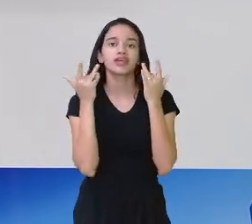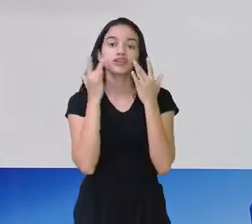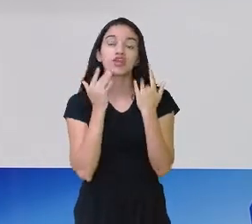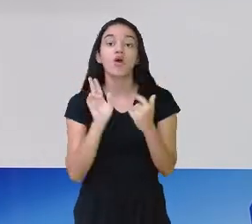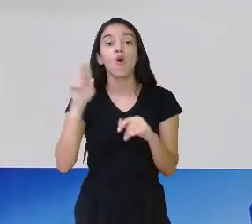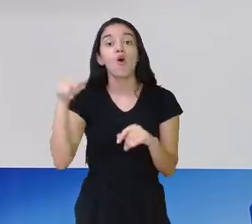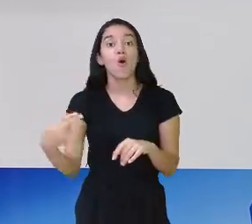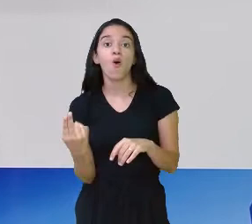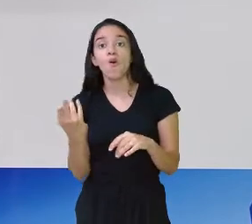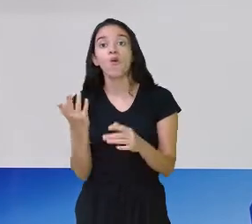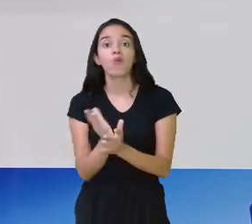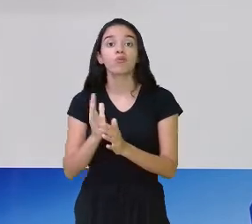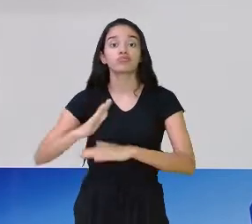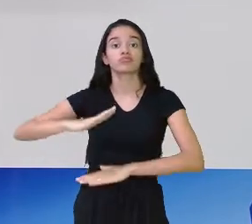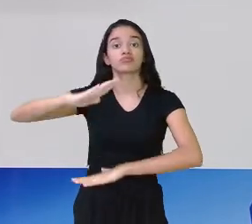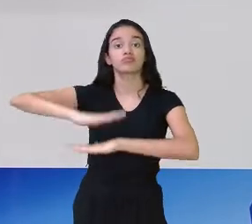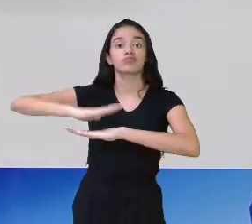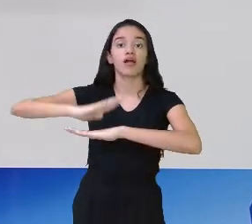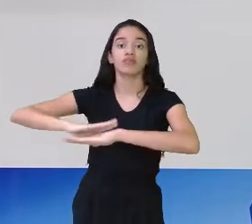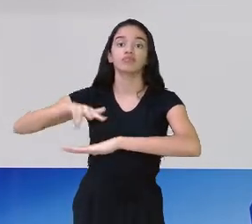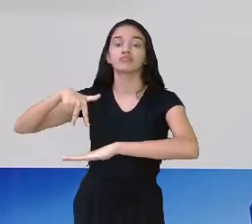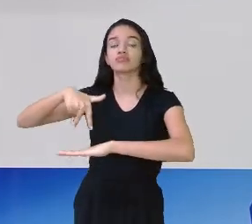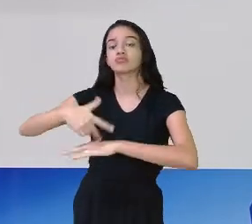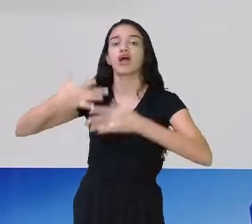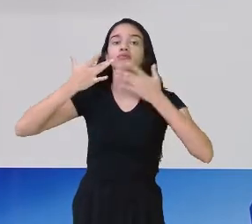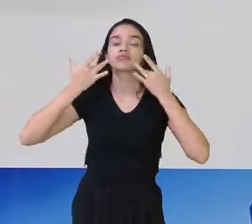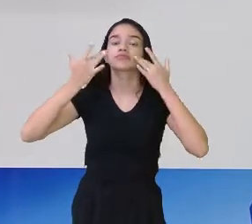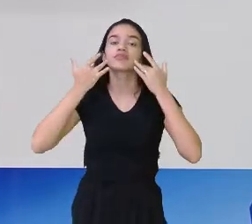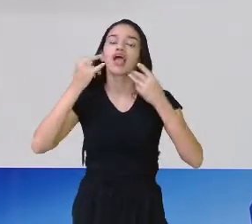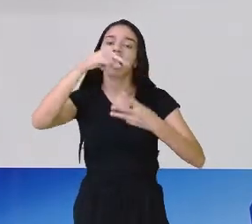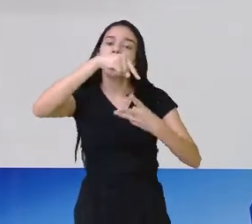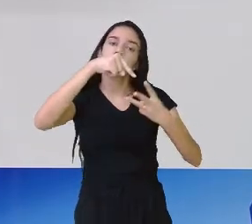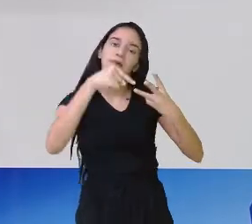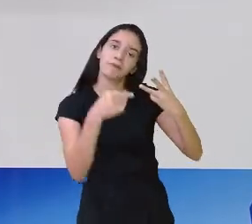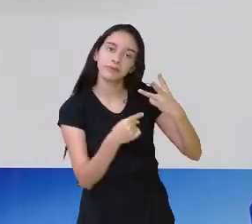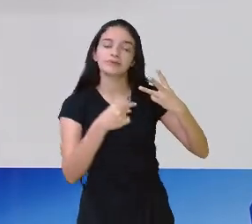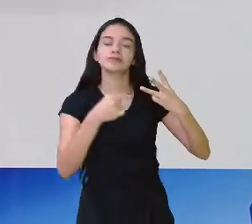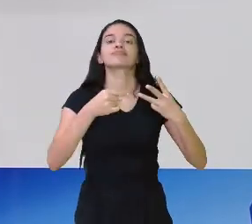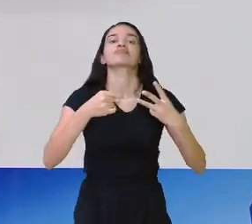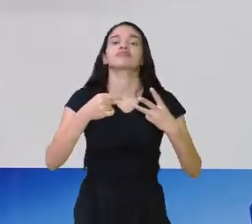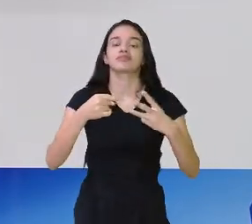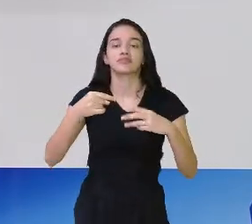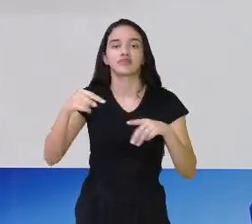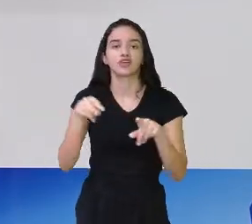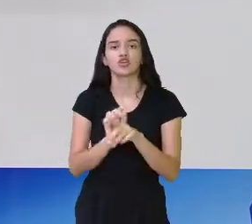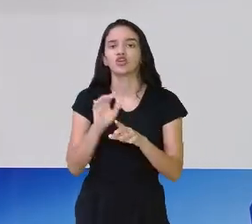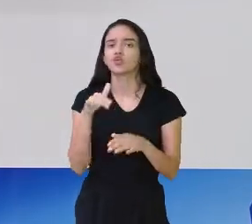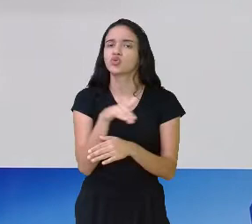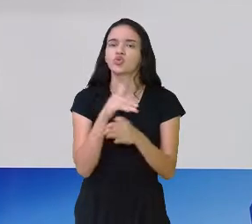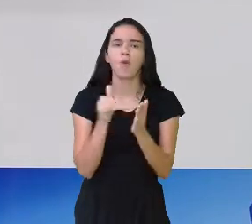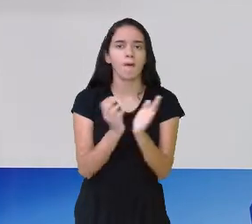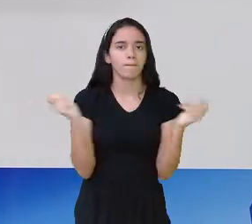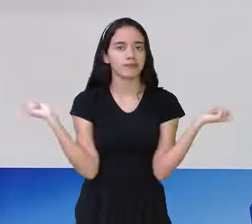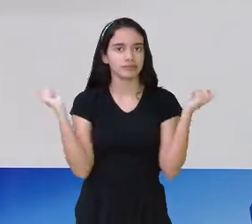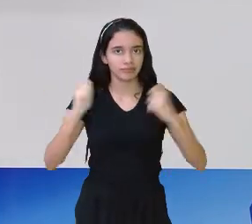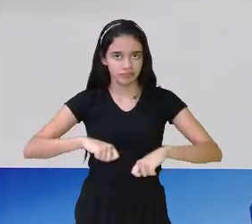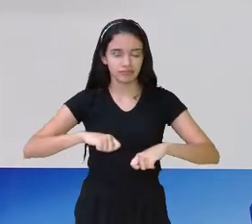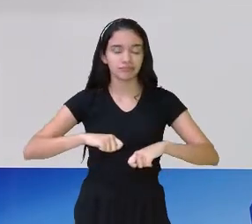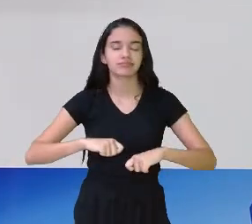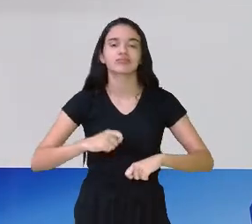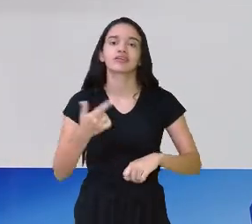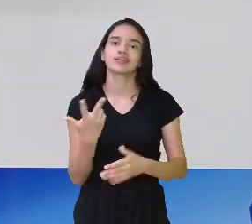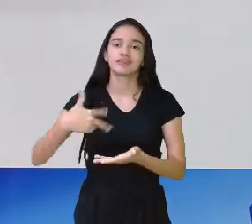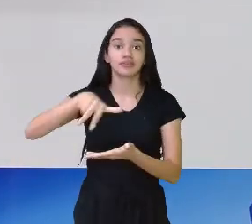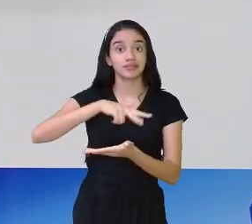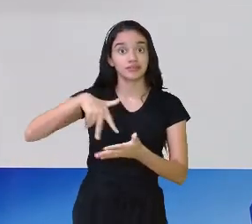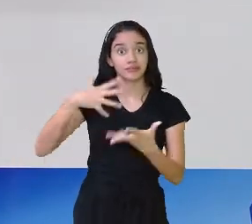dança espetáculo. Essas três modalidades, elas vão estar presentes, né, em todas as possibilidades de